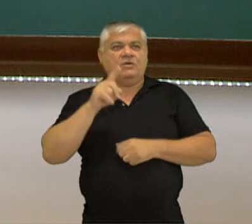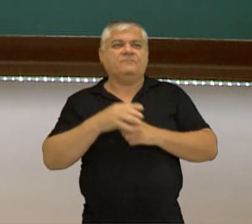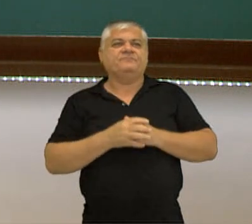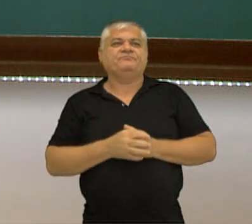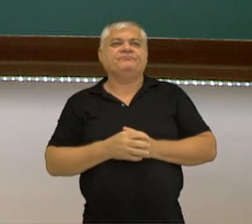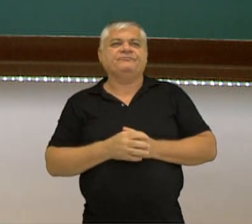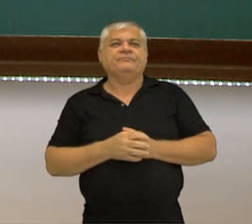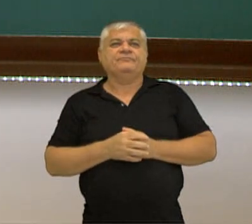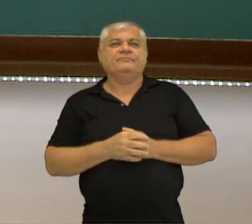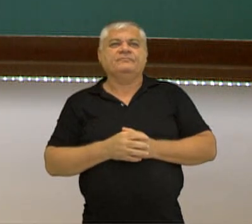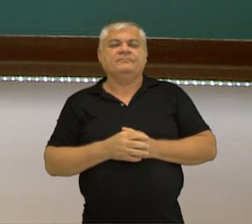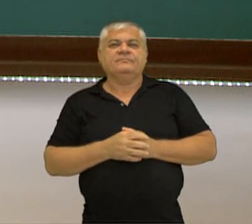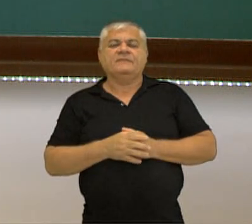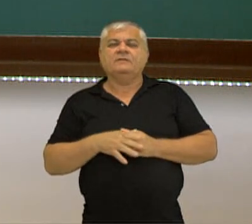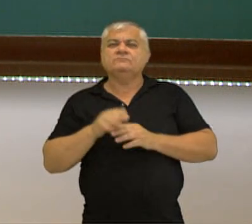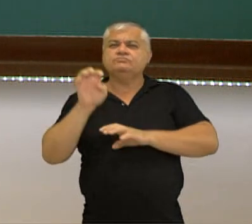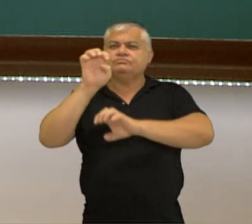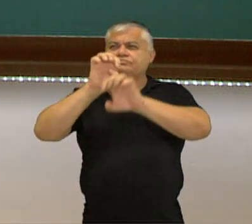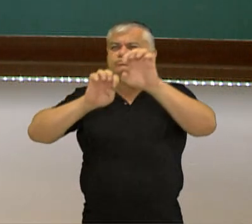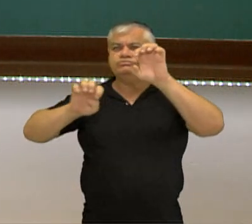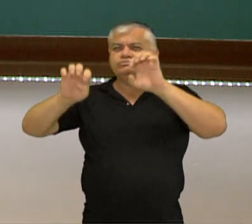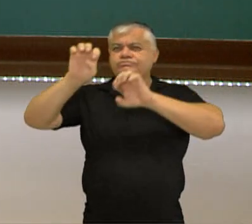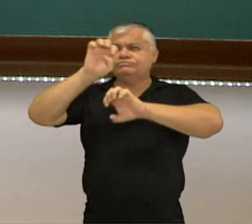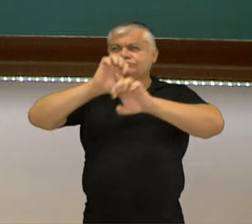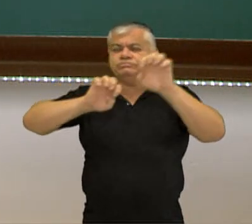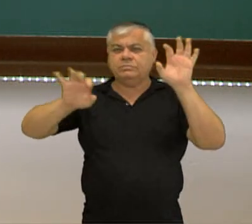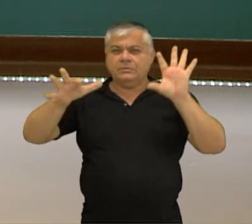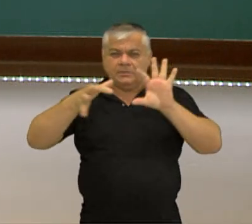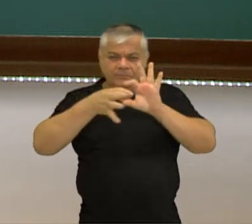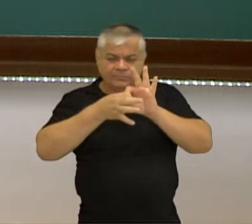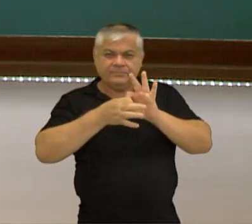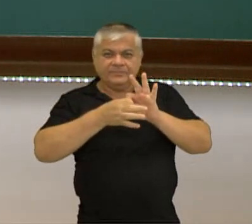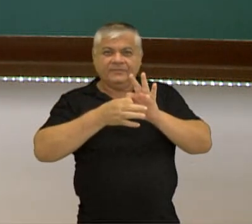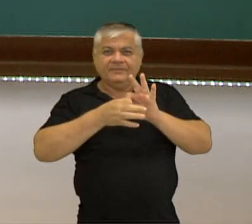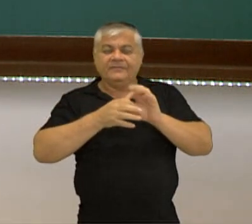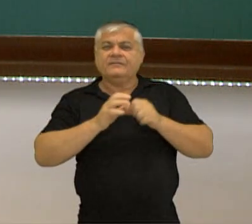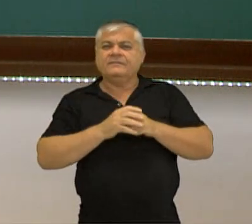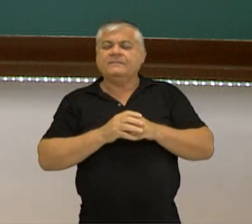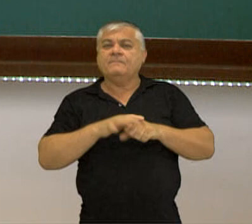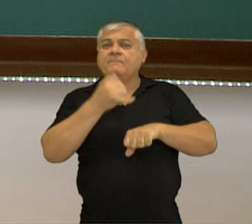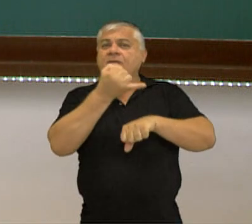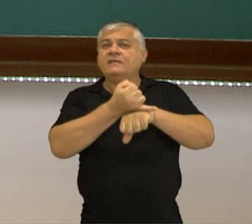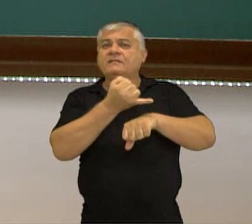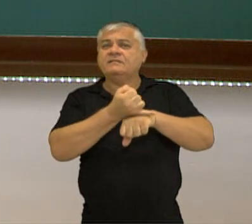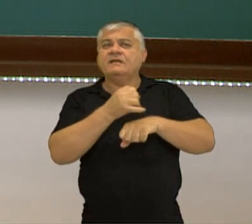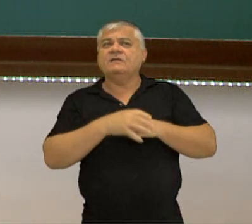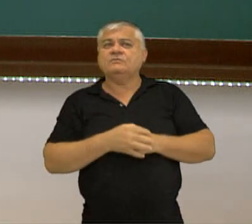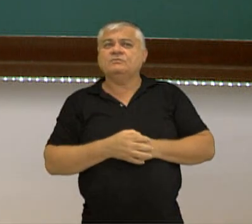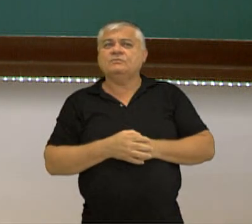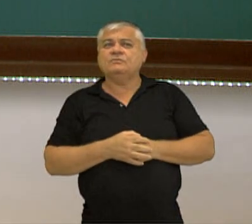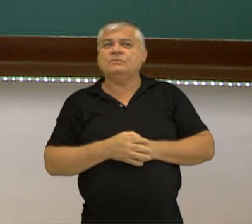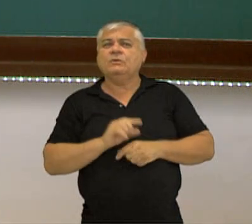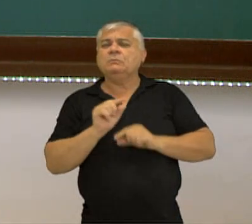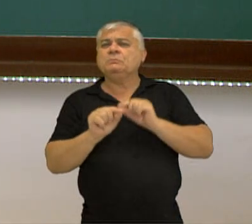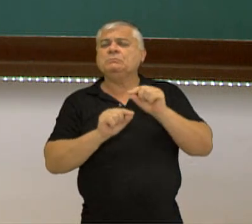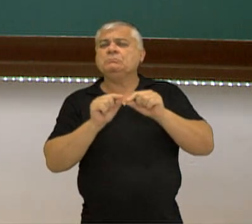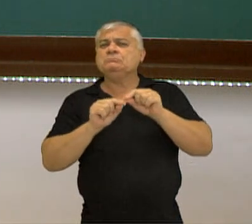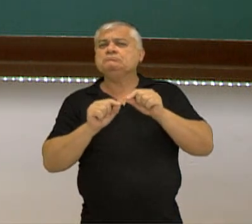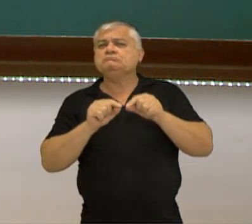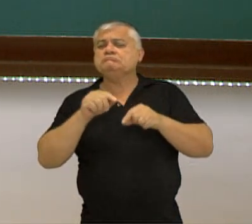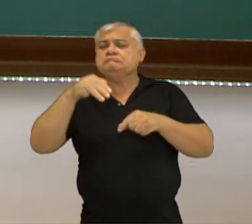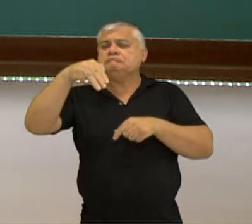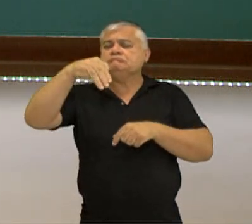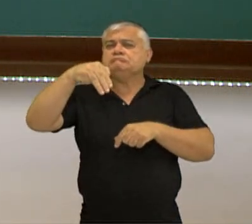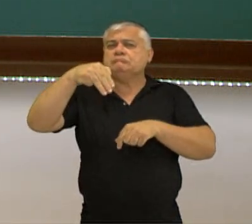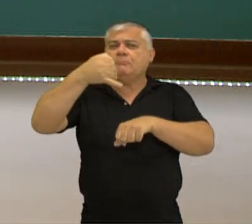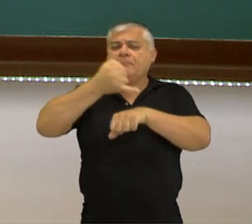No modelo da nuvem eletrônica para a ligação metálica, considera-se que os nós do retículo cristalino do metal,